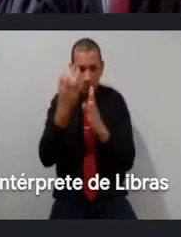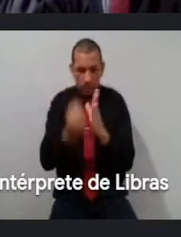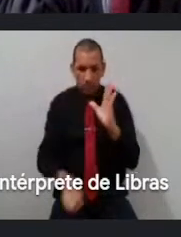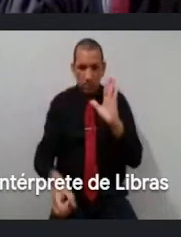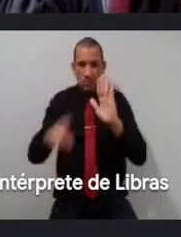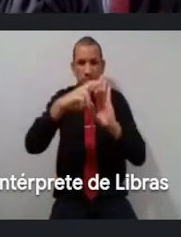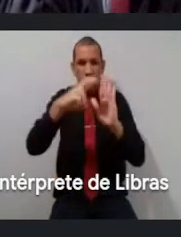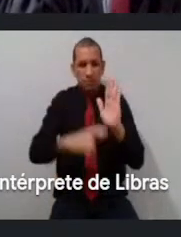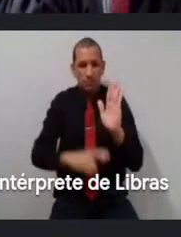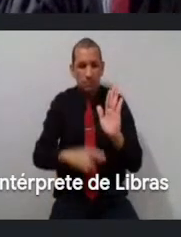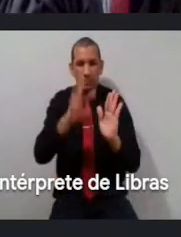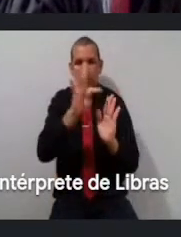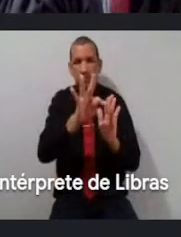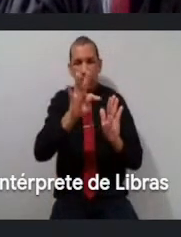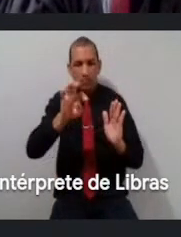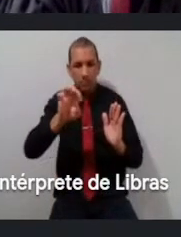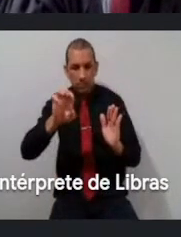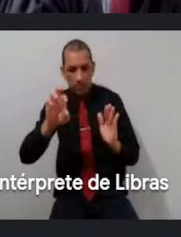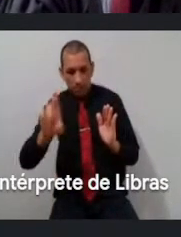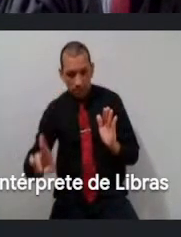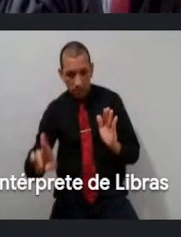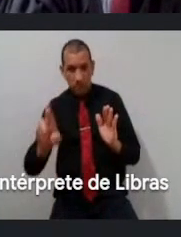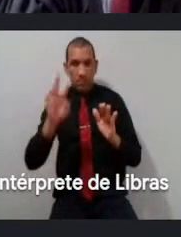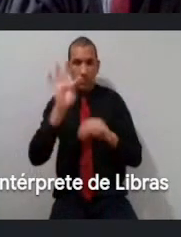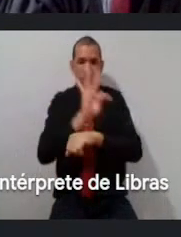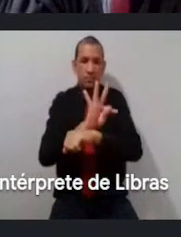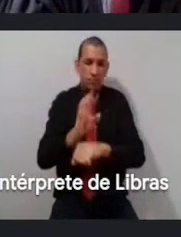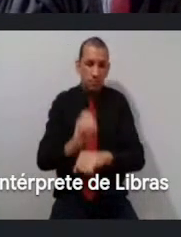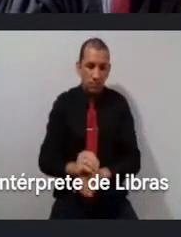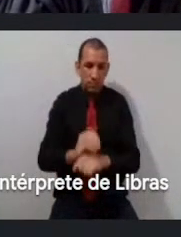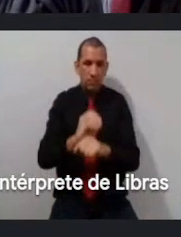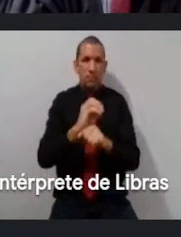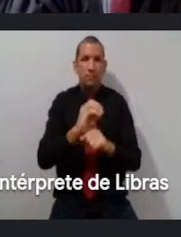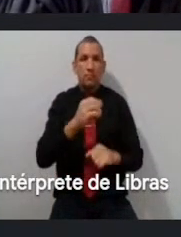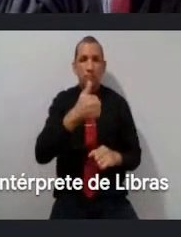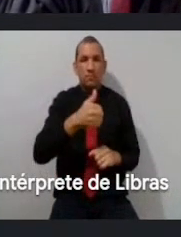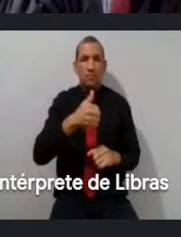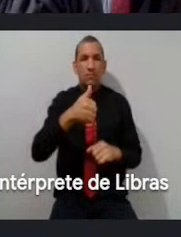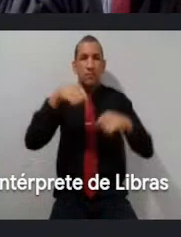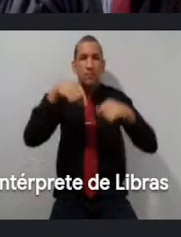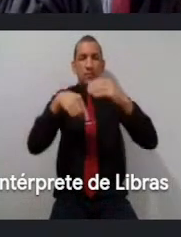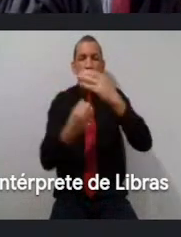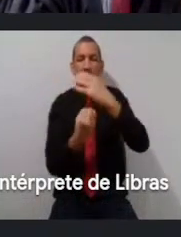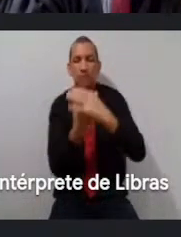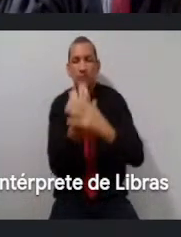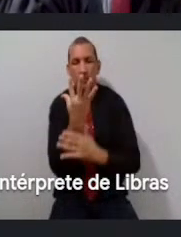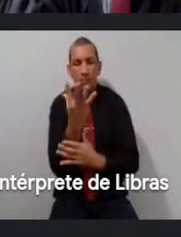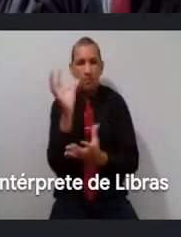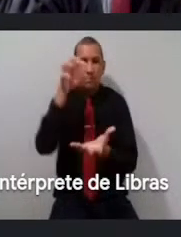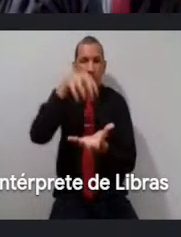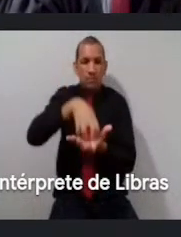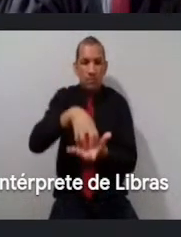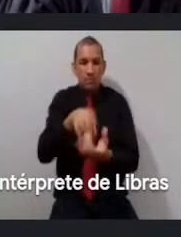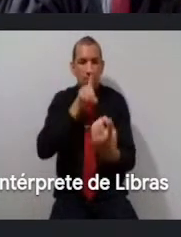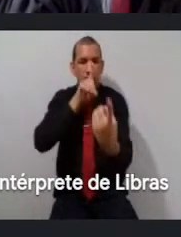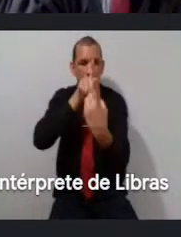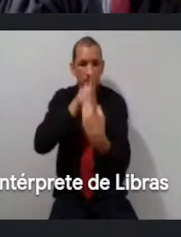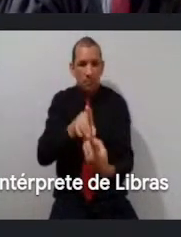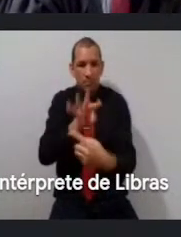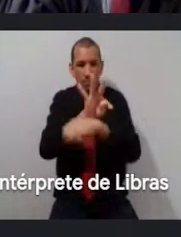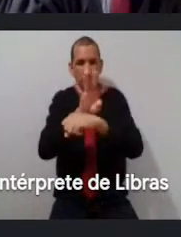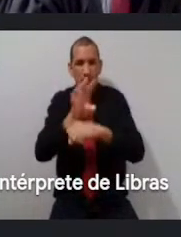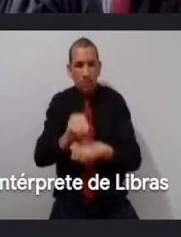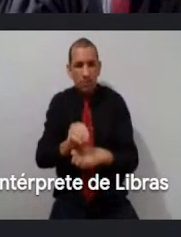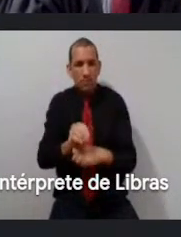resolução do terrier Tocantins numa 526 de dezembro 2001 que cria central de atendimento virtual o leitor do